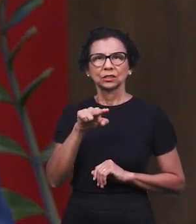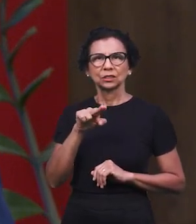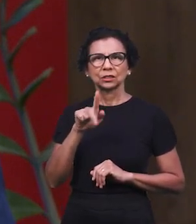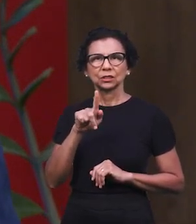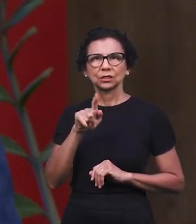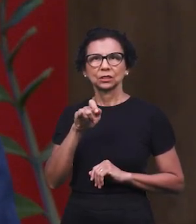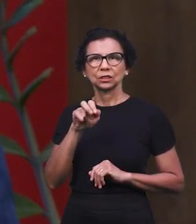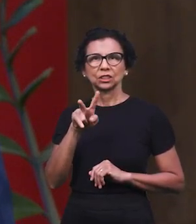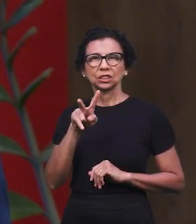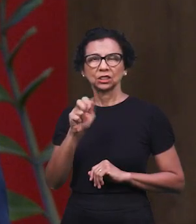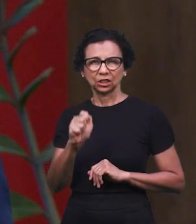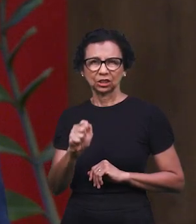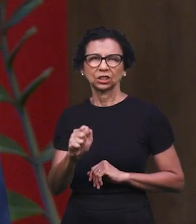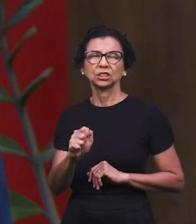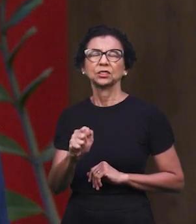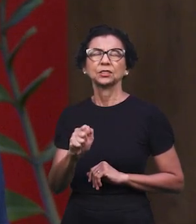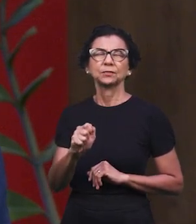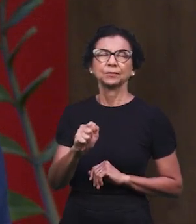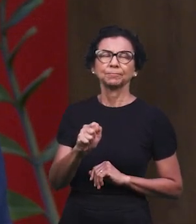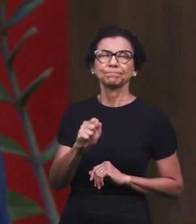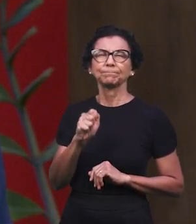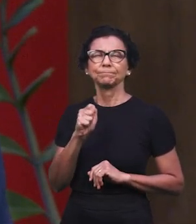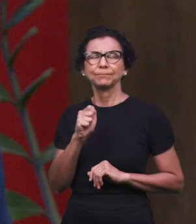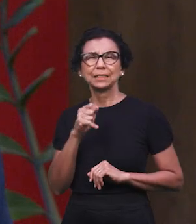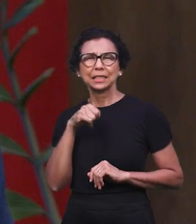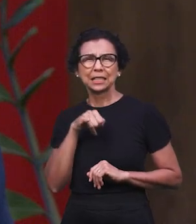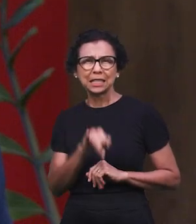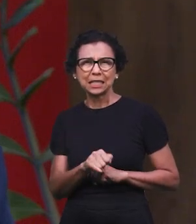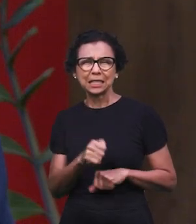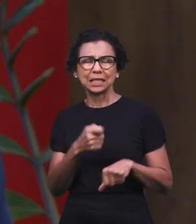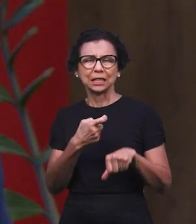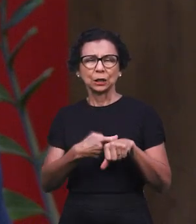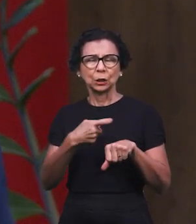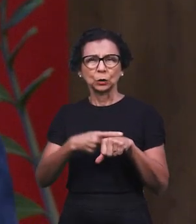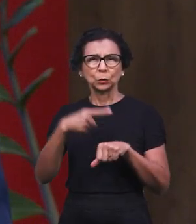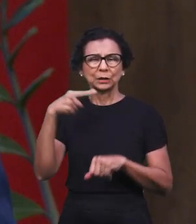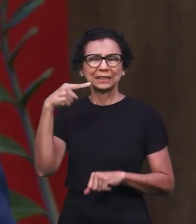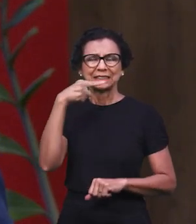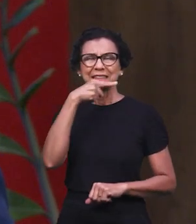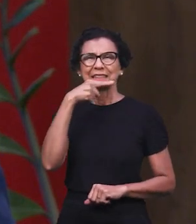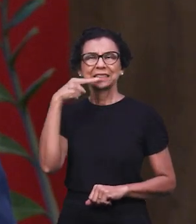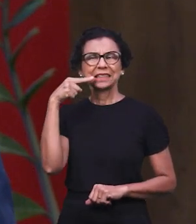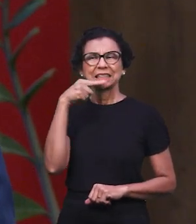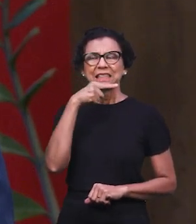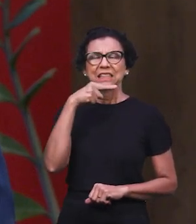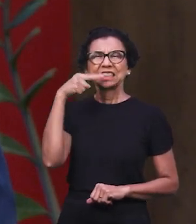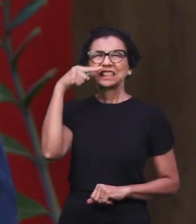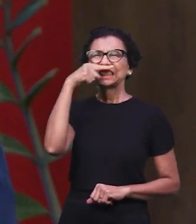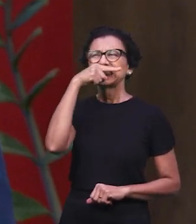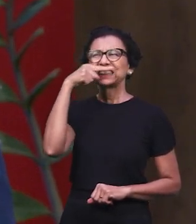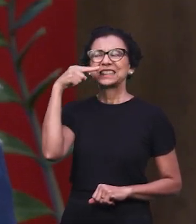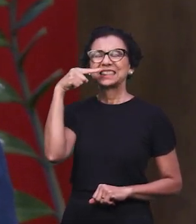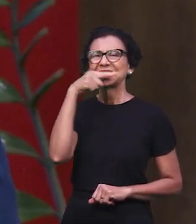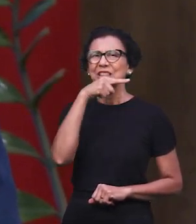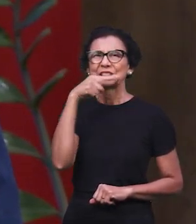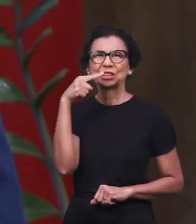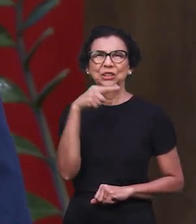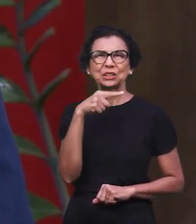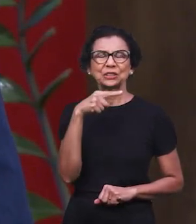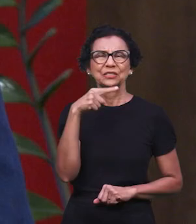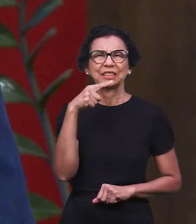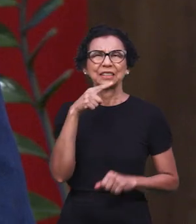bem. Então, se eu estou escovando o dente com a escova dura, a minha gengiva tende a sangrar, a retrair, ela